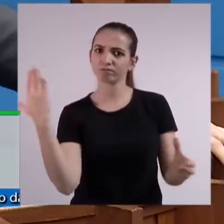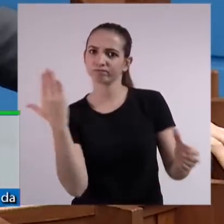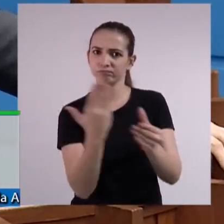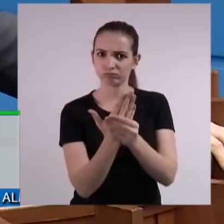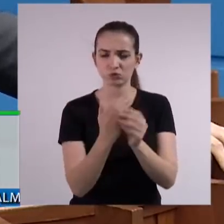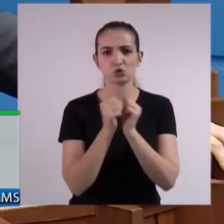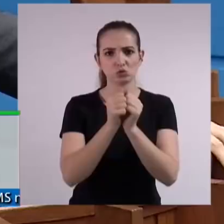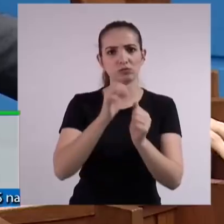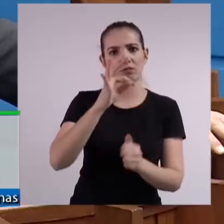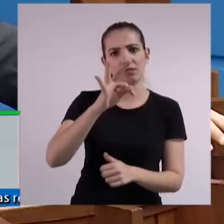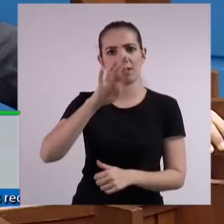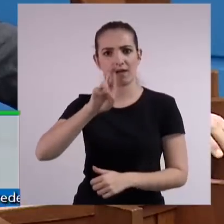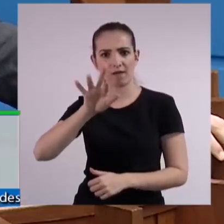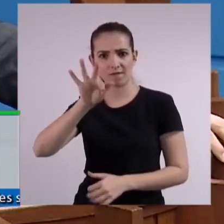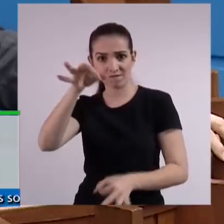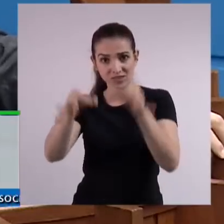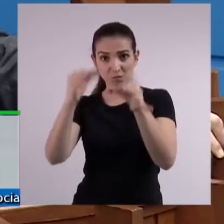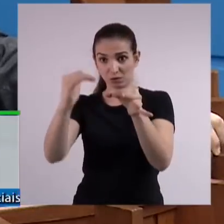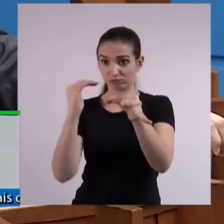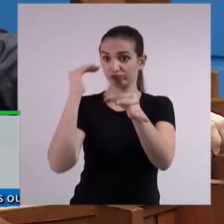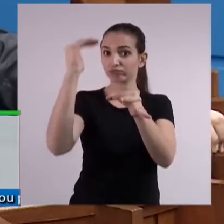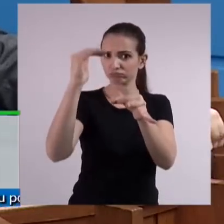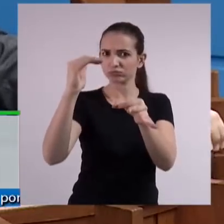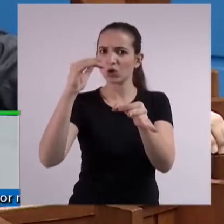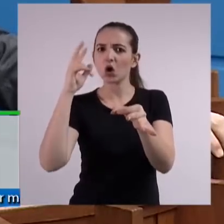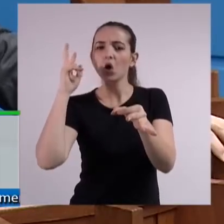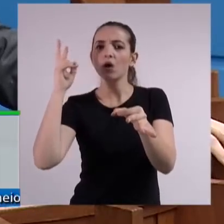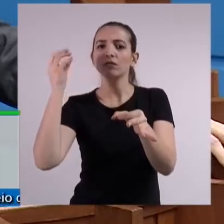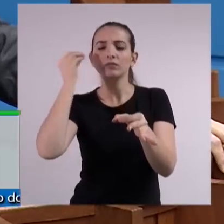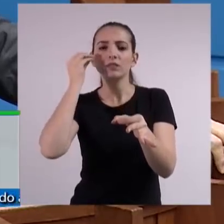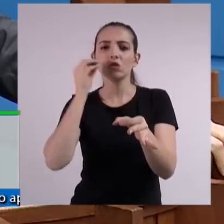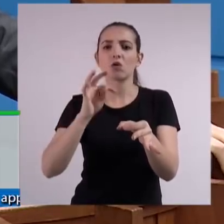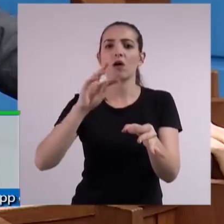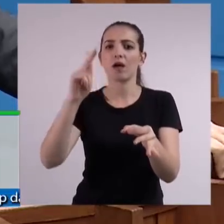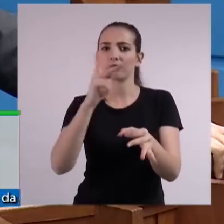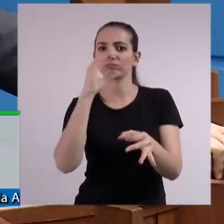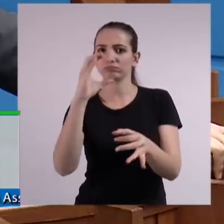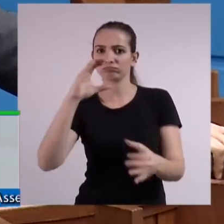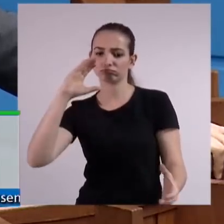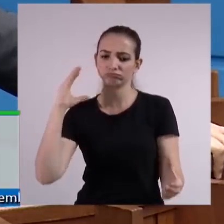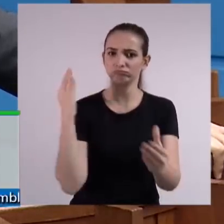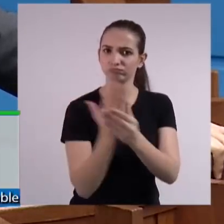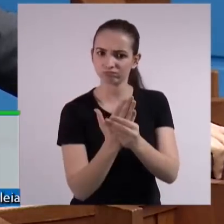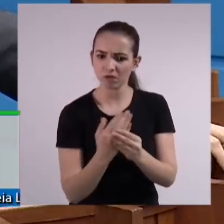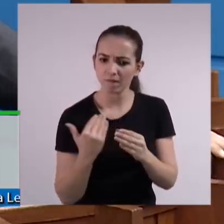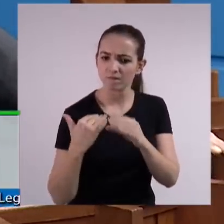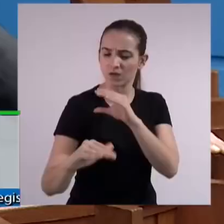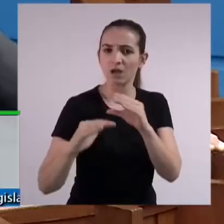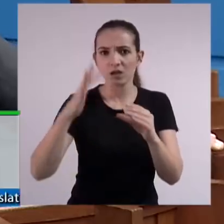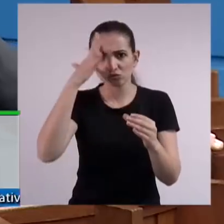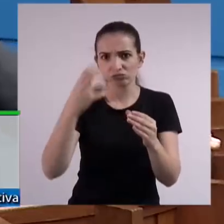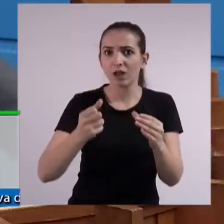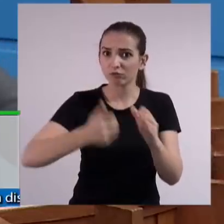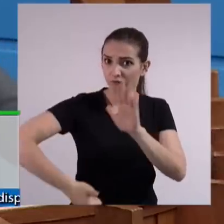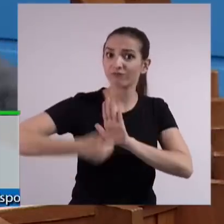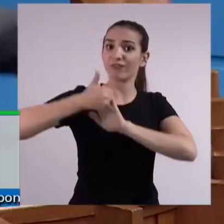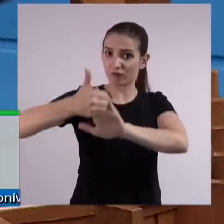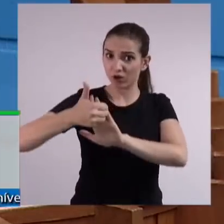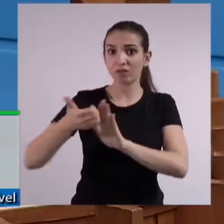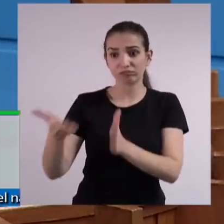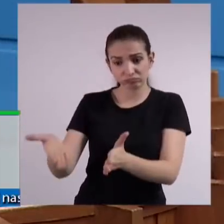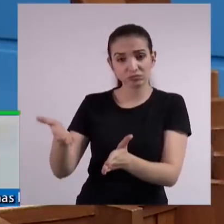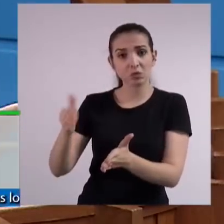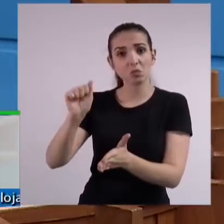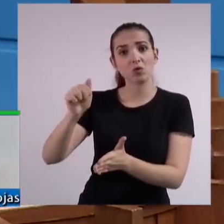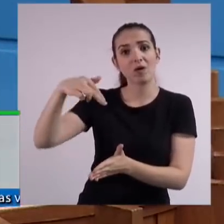ao TRF seria um habeas corpus que teria um resultado favorável. Não